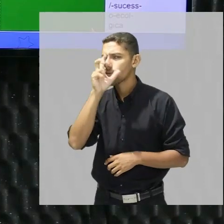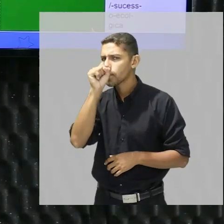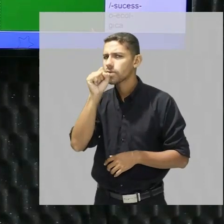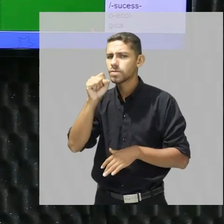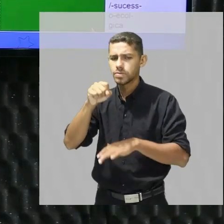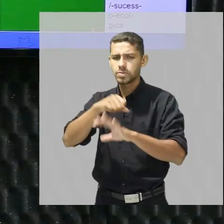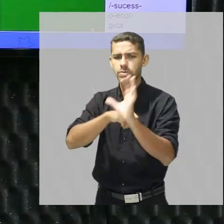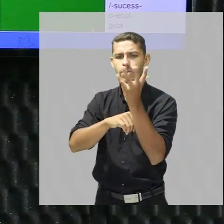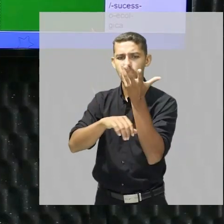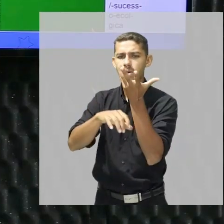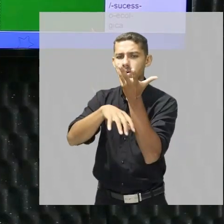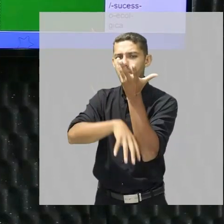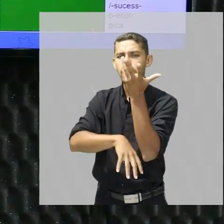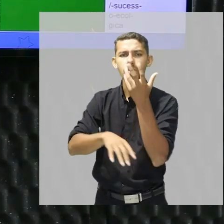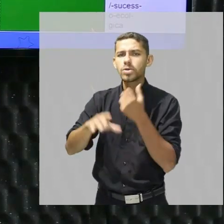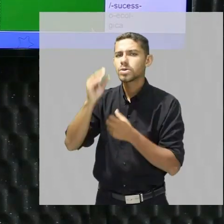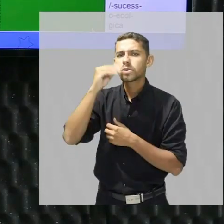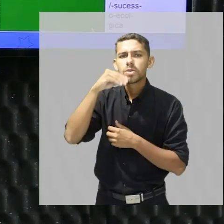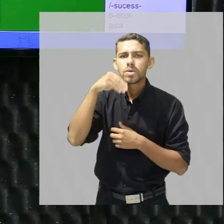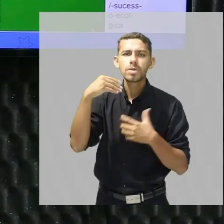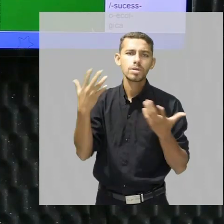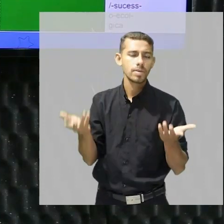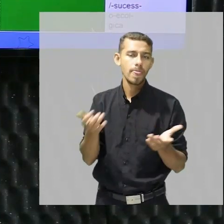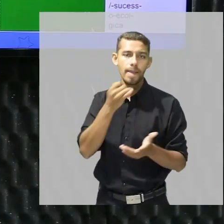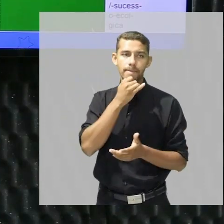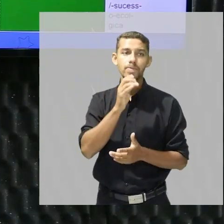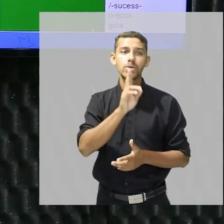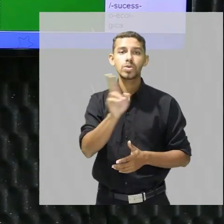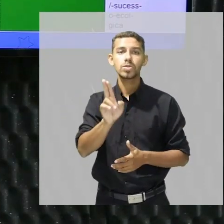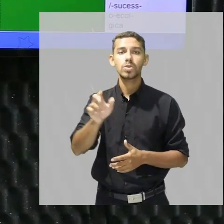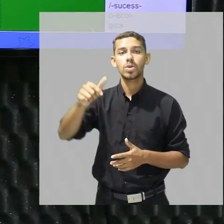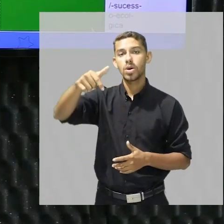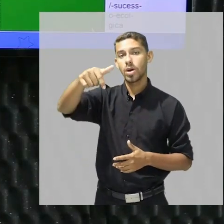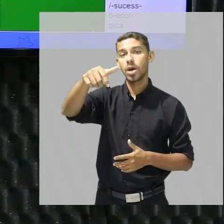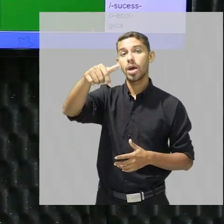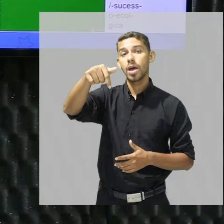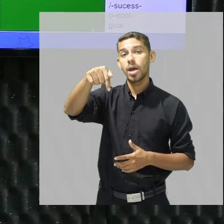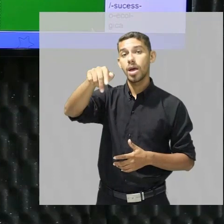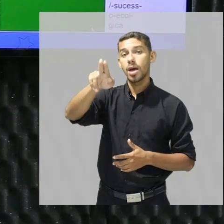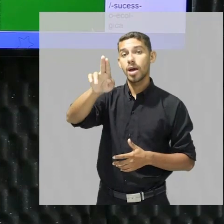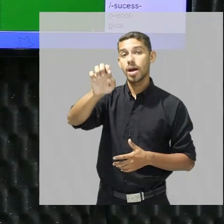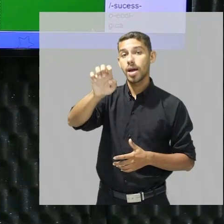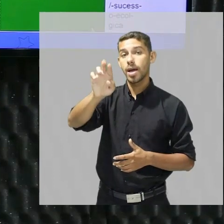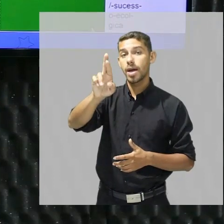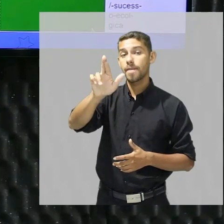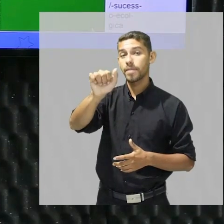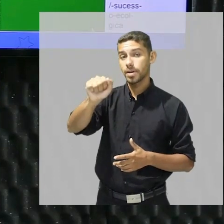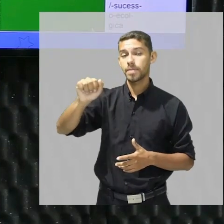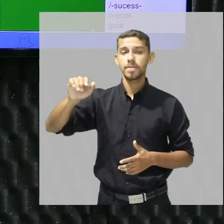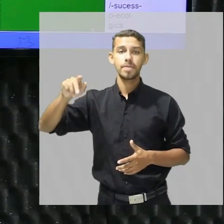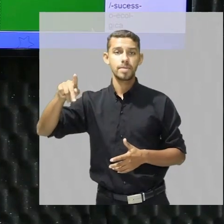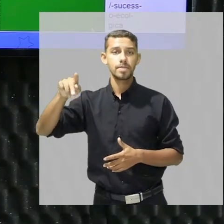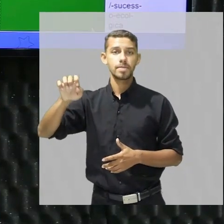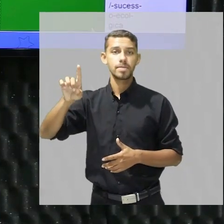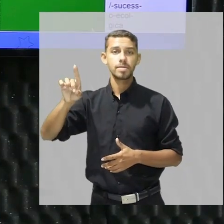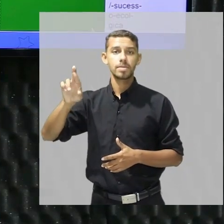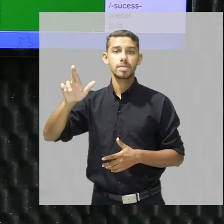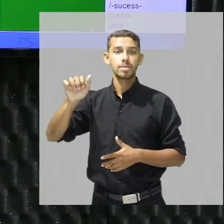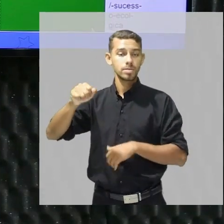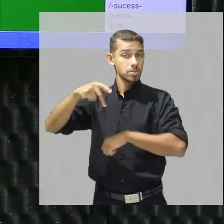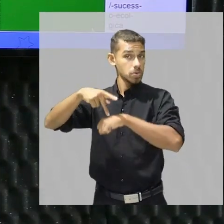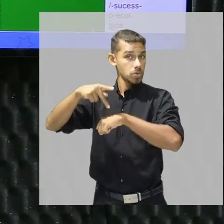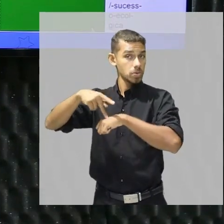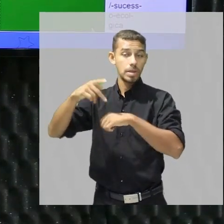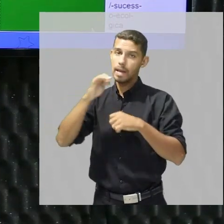Vocês provavelmente já ouviram falar numa plantinha chamada quebra-pedra, né? Essa plantinha ela é pouco exigente.